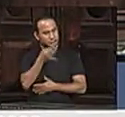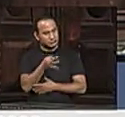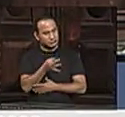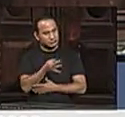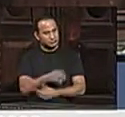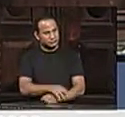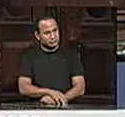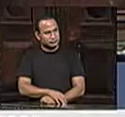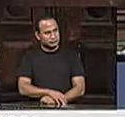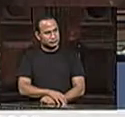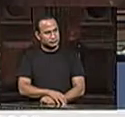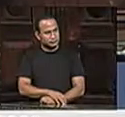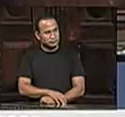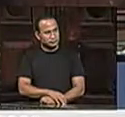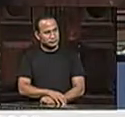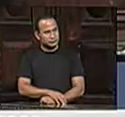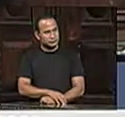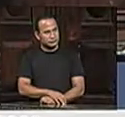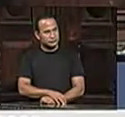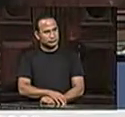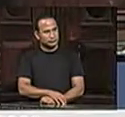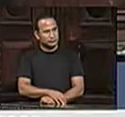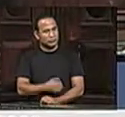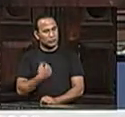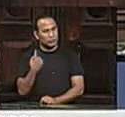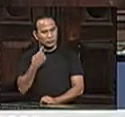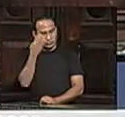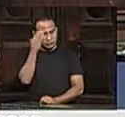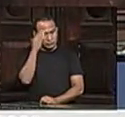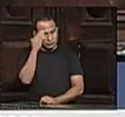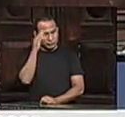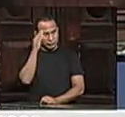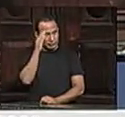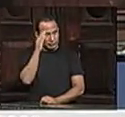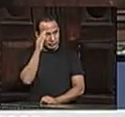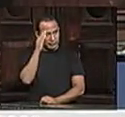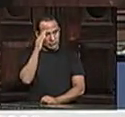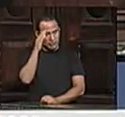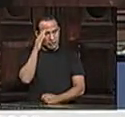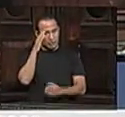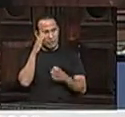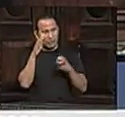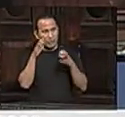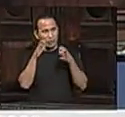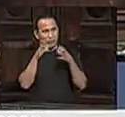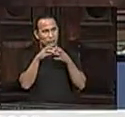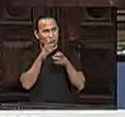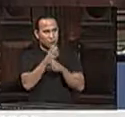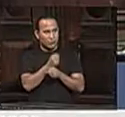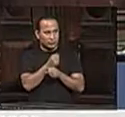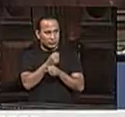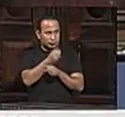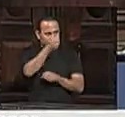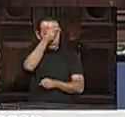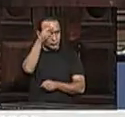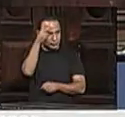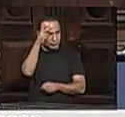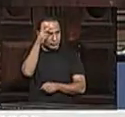afirmativa na direção desse nosso entendimento, que contas públicas, para serem de